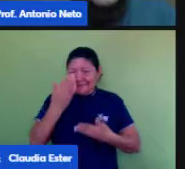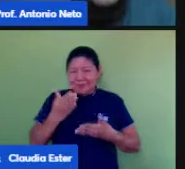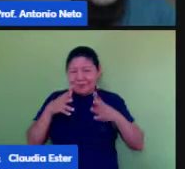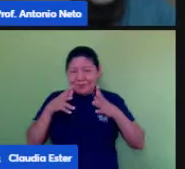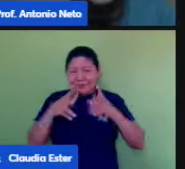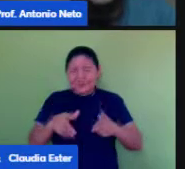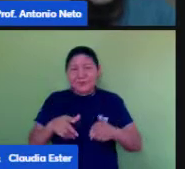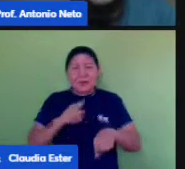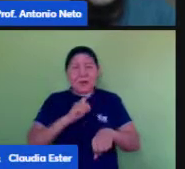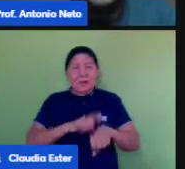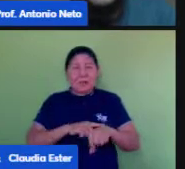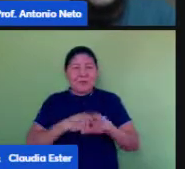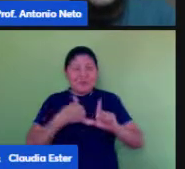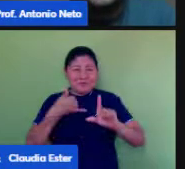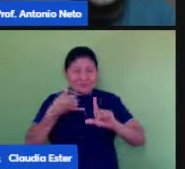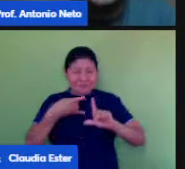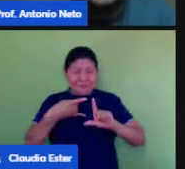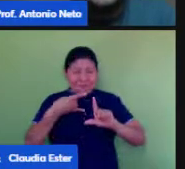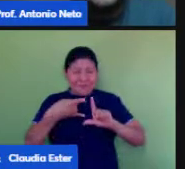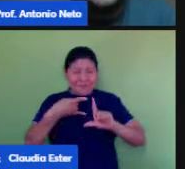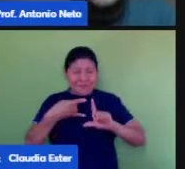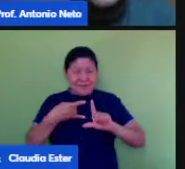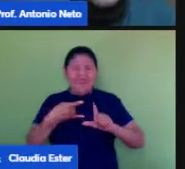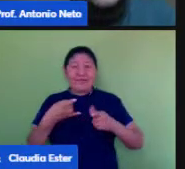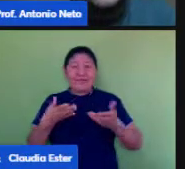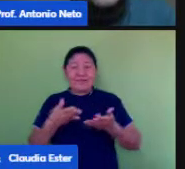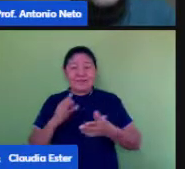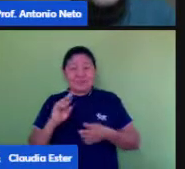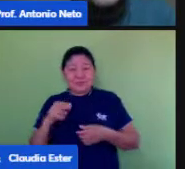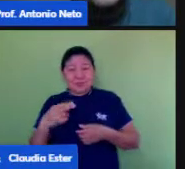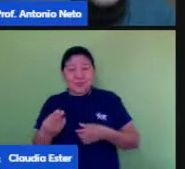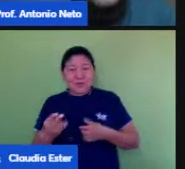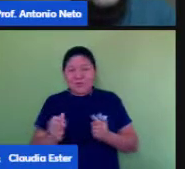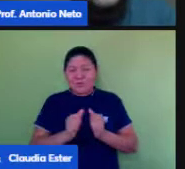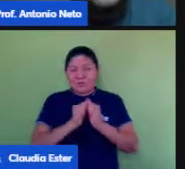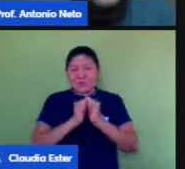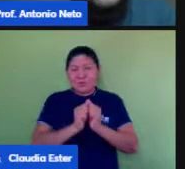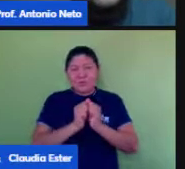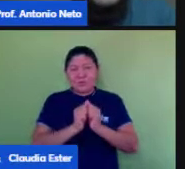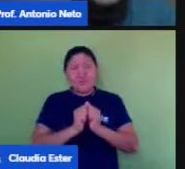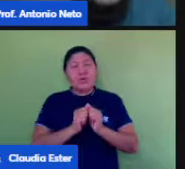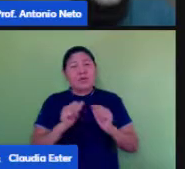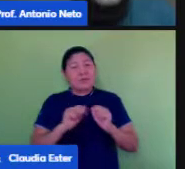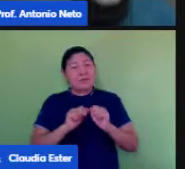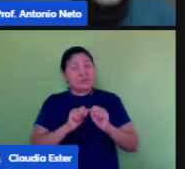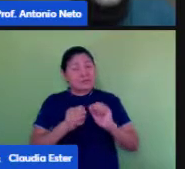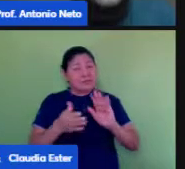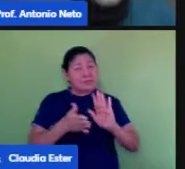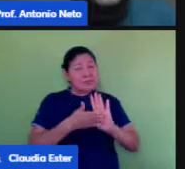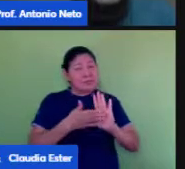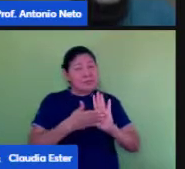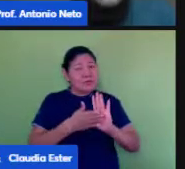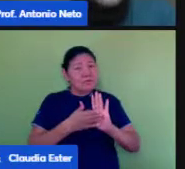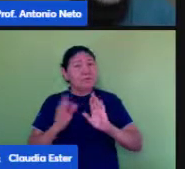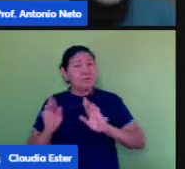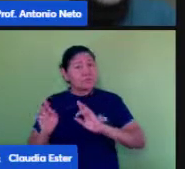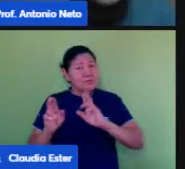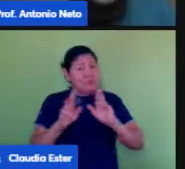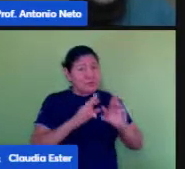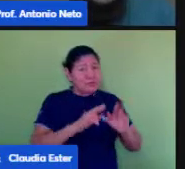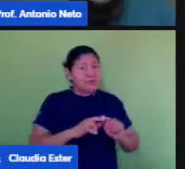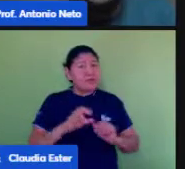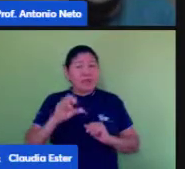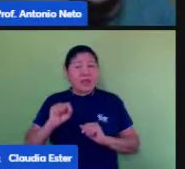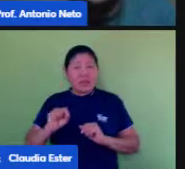live, de mais uma live, em que nós estamos desenvolvendo uma outra proposta de SDI, que é um tema em que a gente